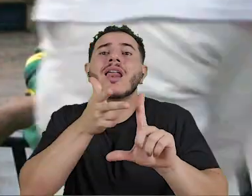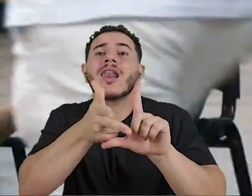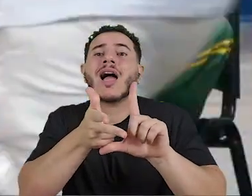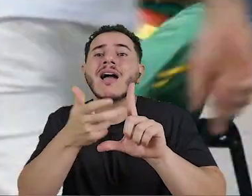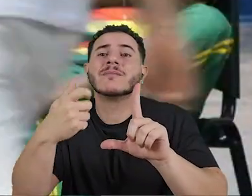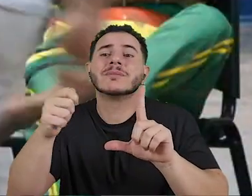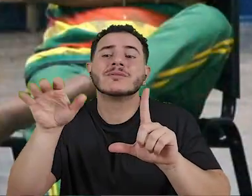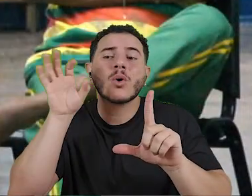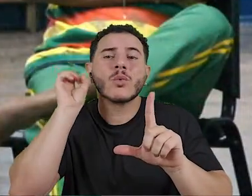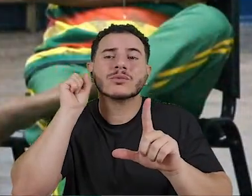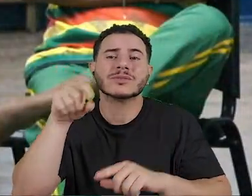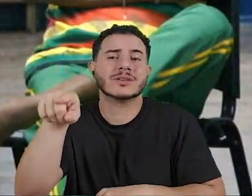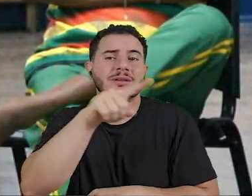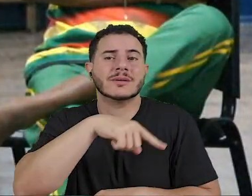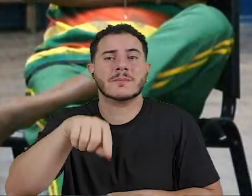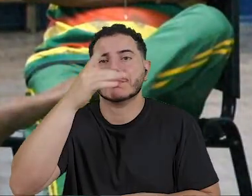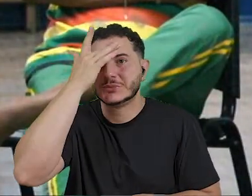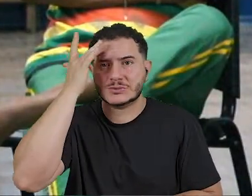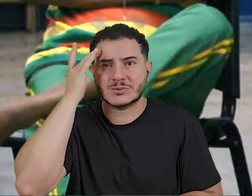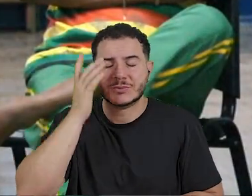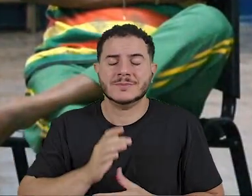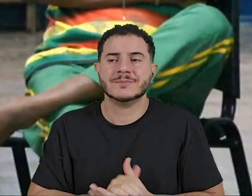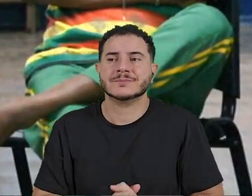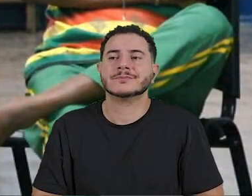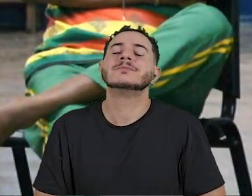Boa noite.